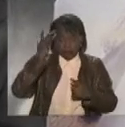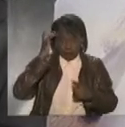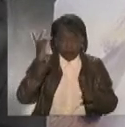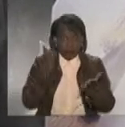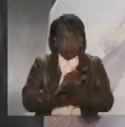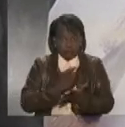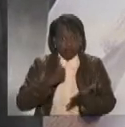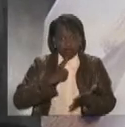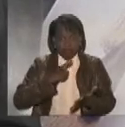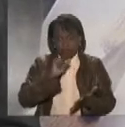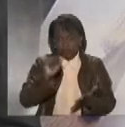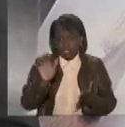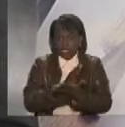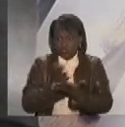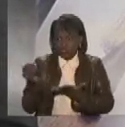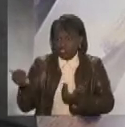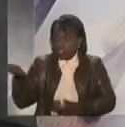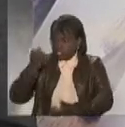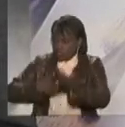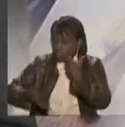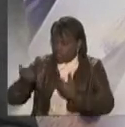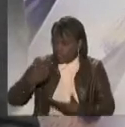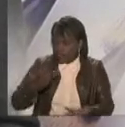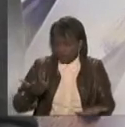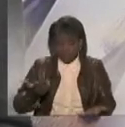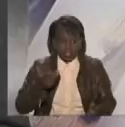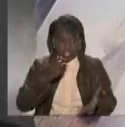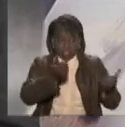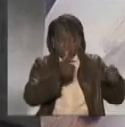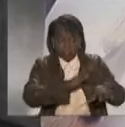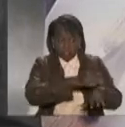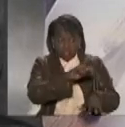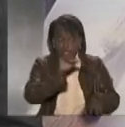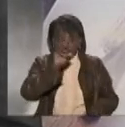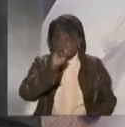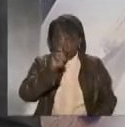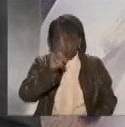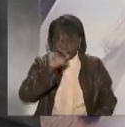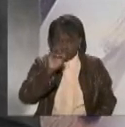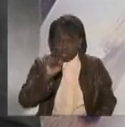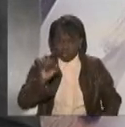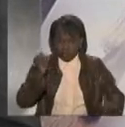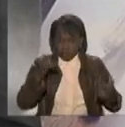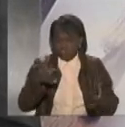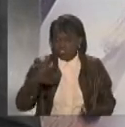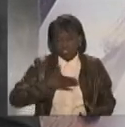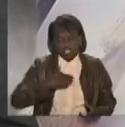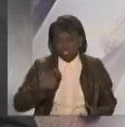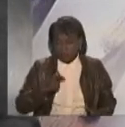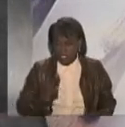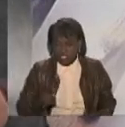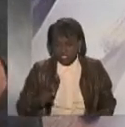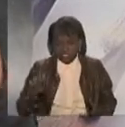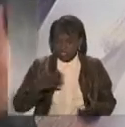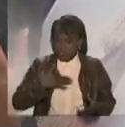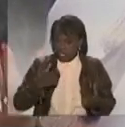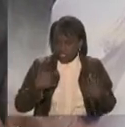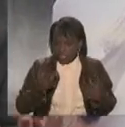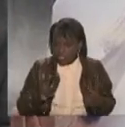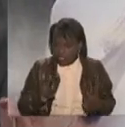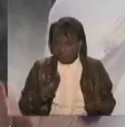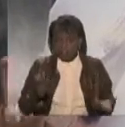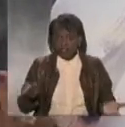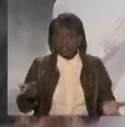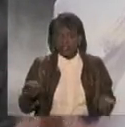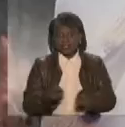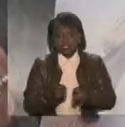ainda acontece, né? Ouvindo alguns adolescentes, eu queria ouvir a Doris a respeito disso, com aquela coisa assim, você não gosta de mim, você não está gostando